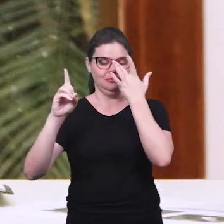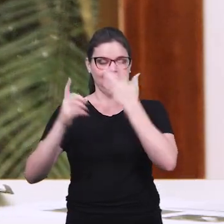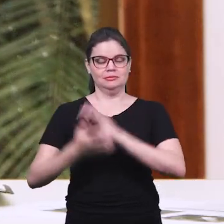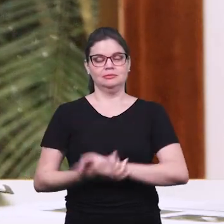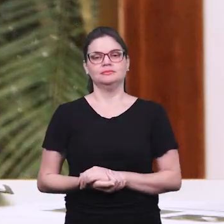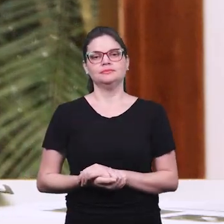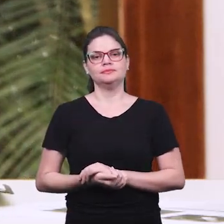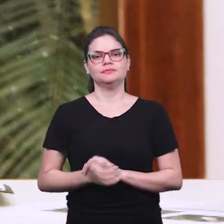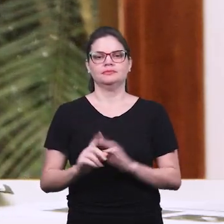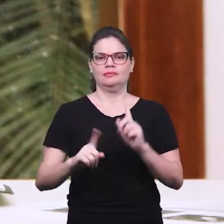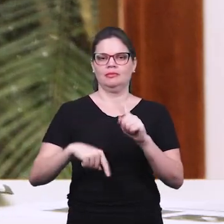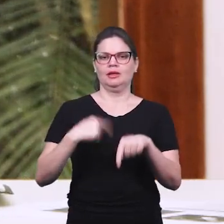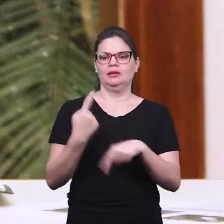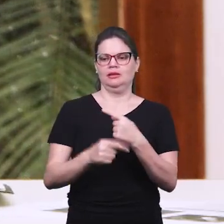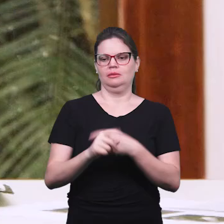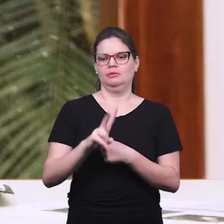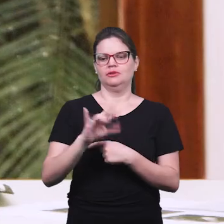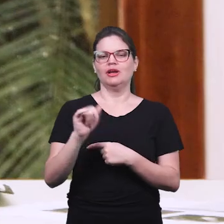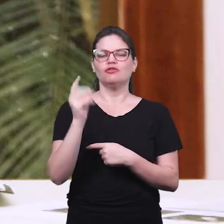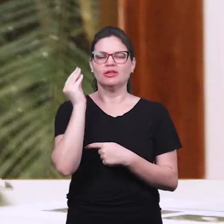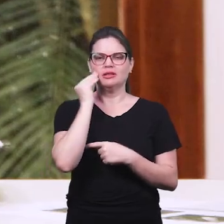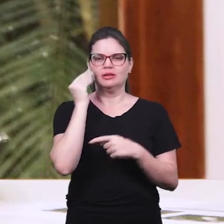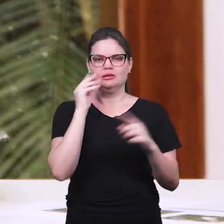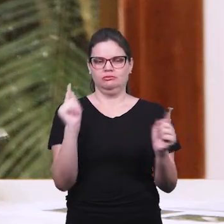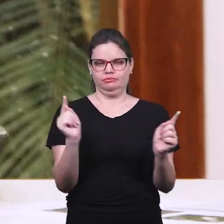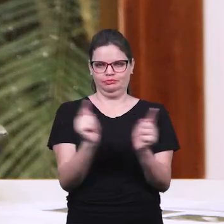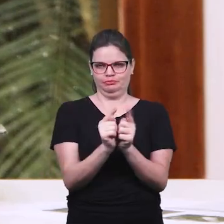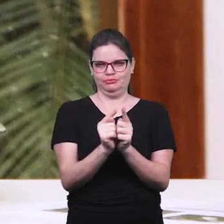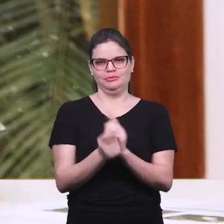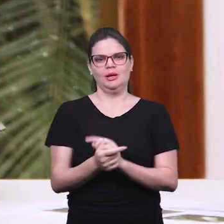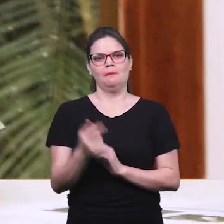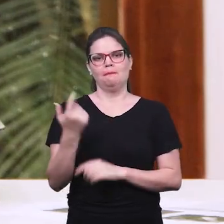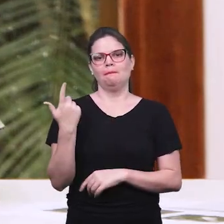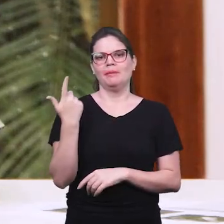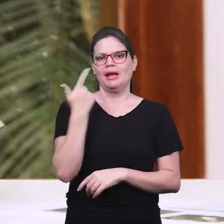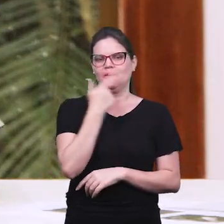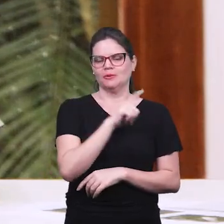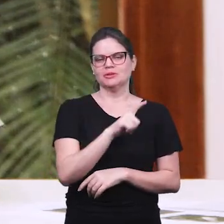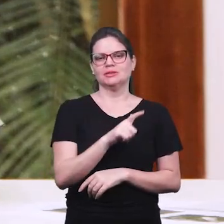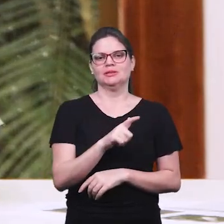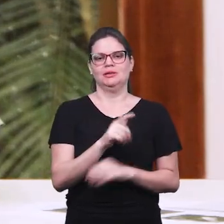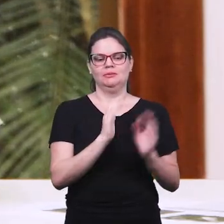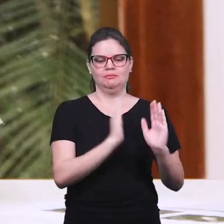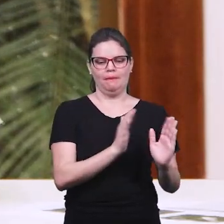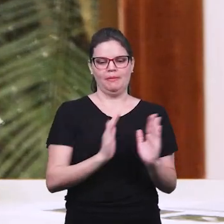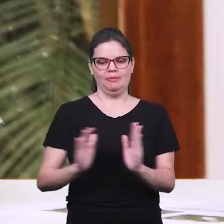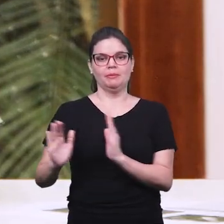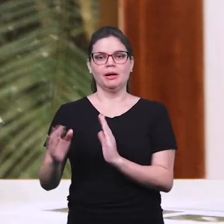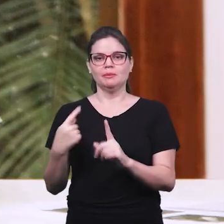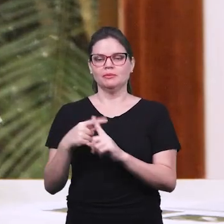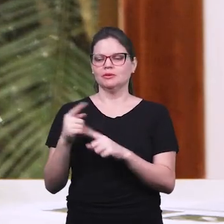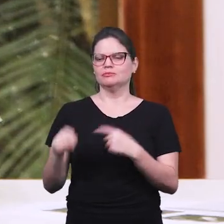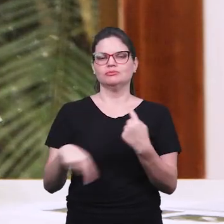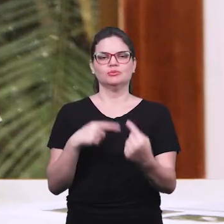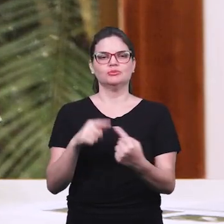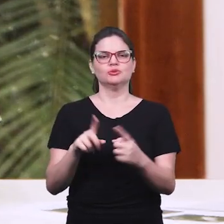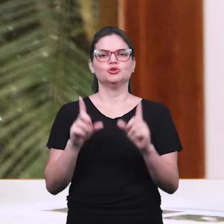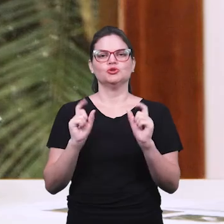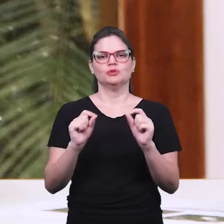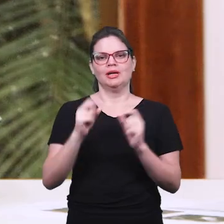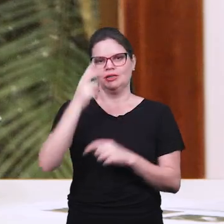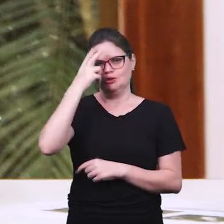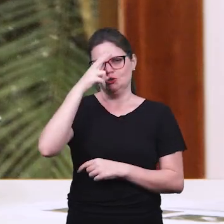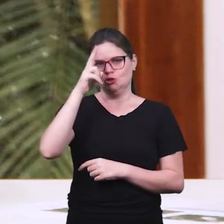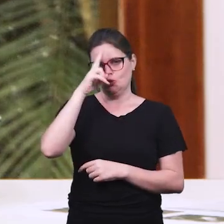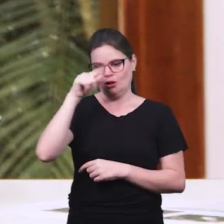início vai precisar ser simplificada para nós alcançarmos os pontos que o nosso rumo, nosso alvo, é chegar na